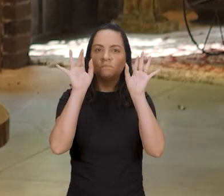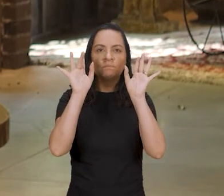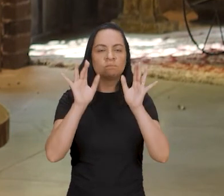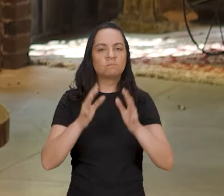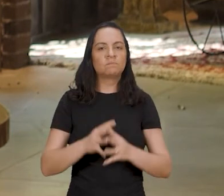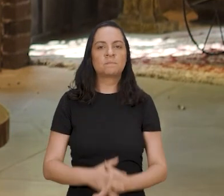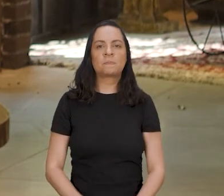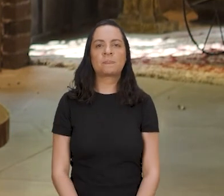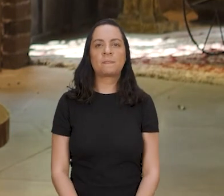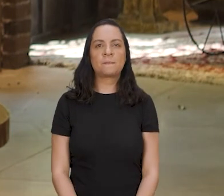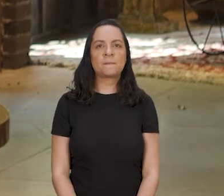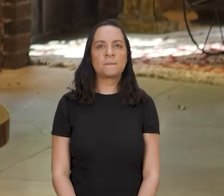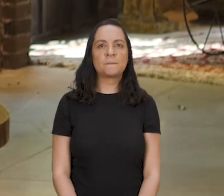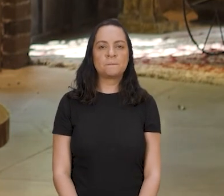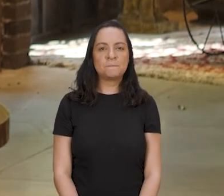as questões mais